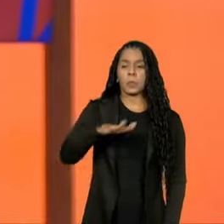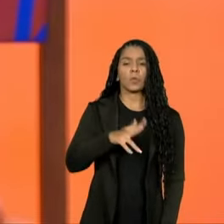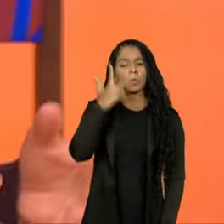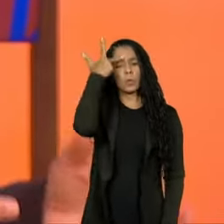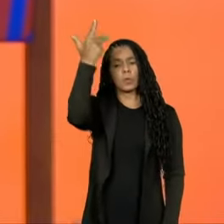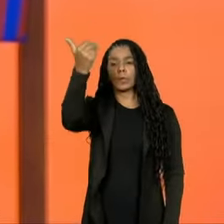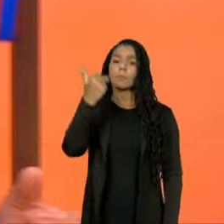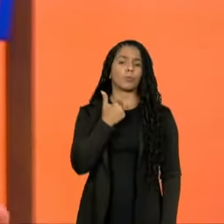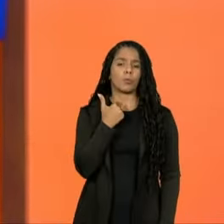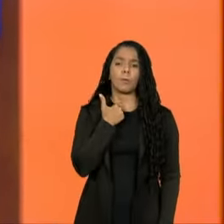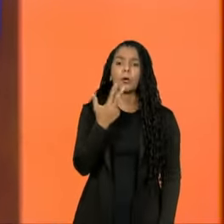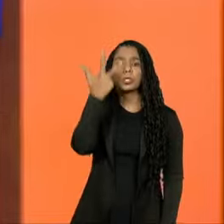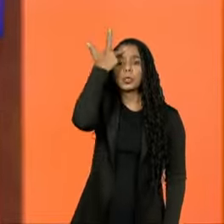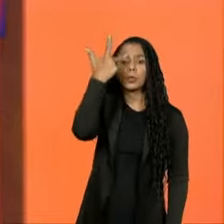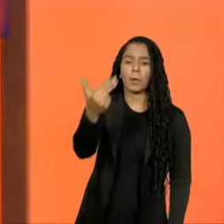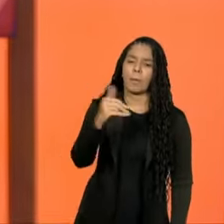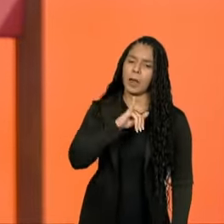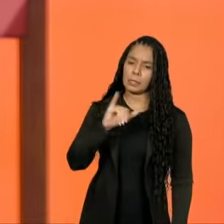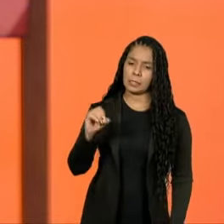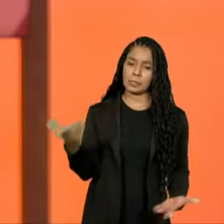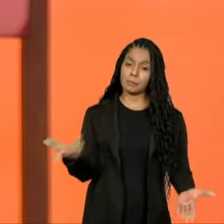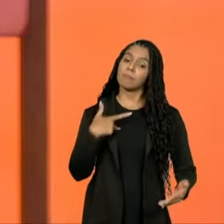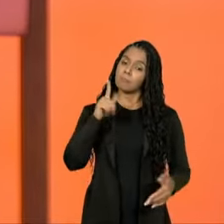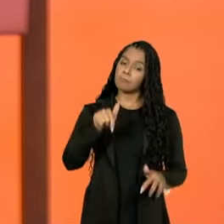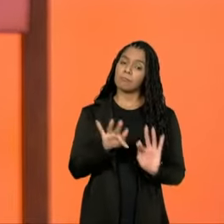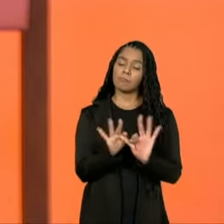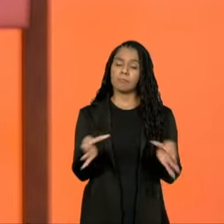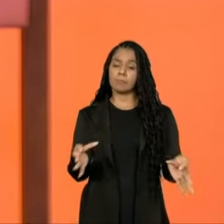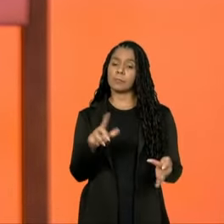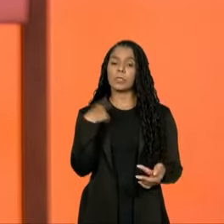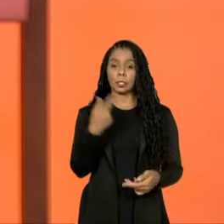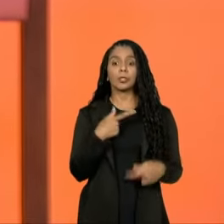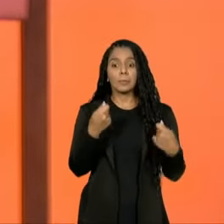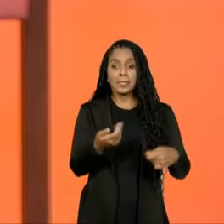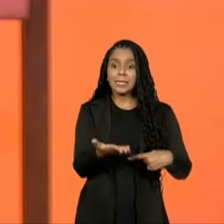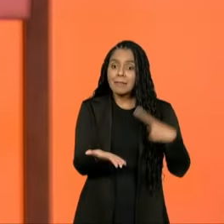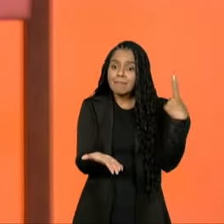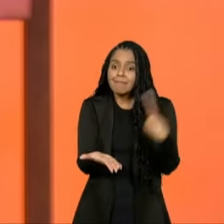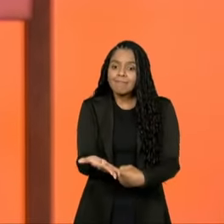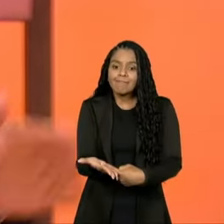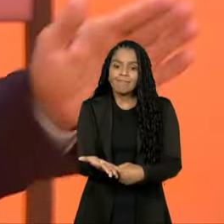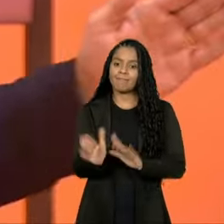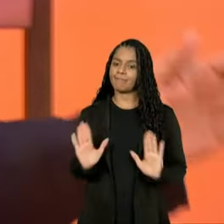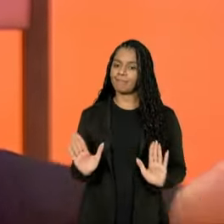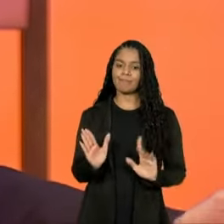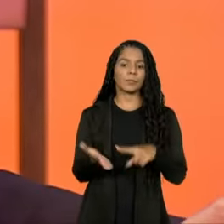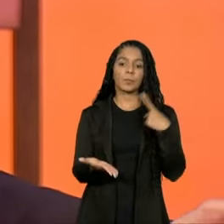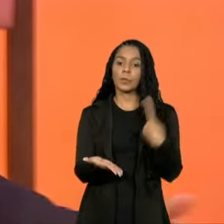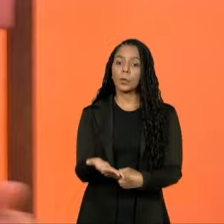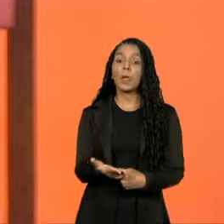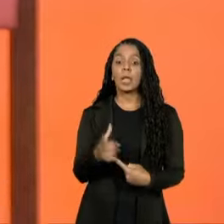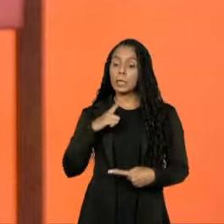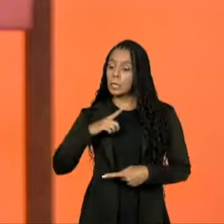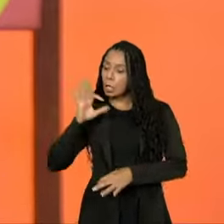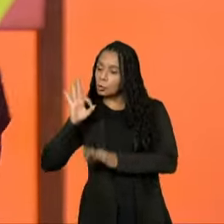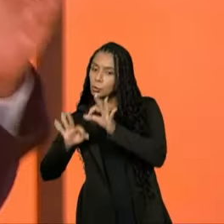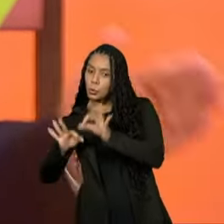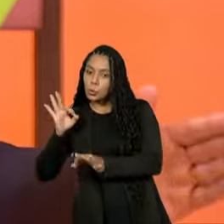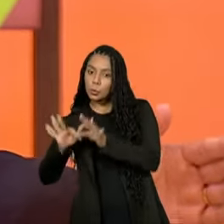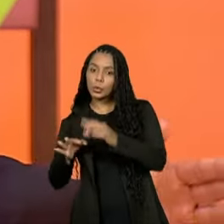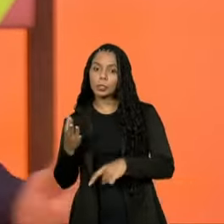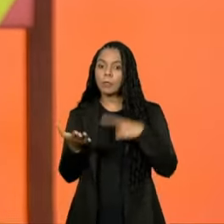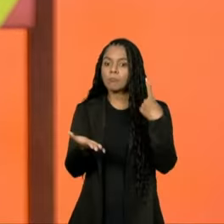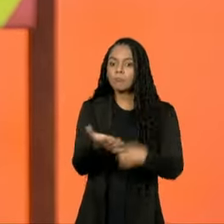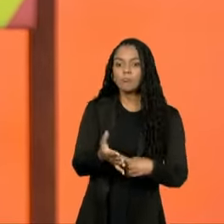não podemos normalizar isso. Então, é simples, a gente tem que ter um pacto, um pacto que vai envolver o judiciário, um pacto que vai envolver a